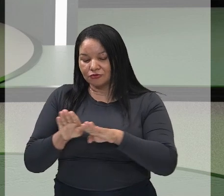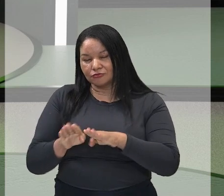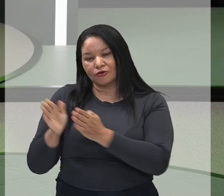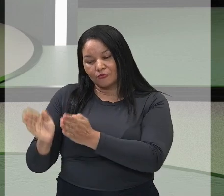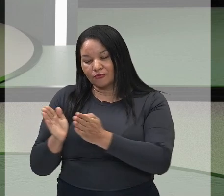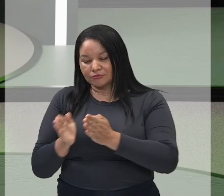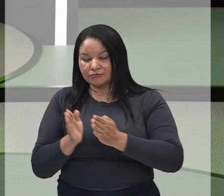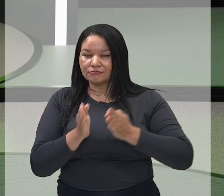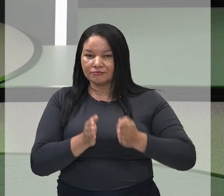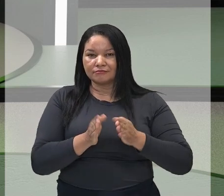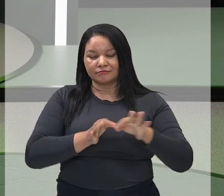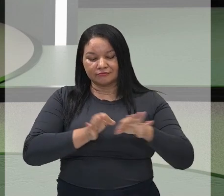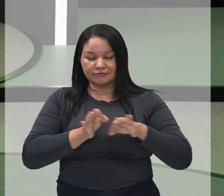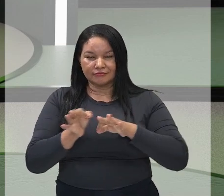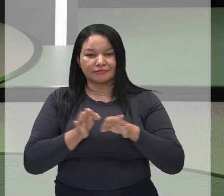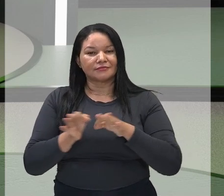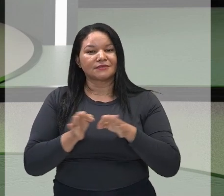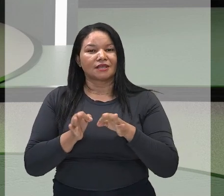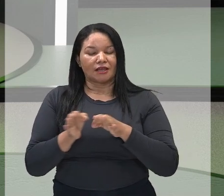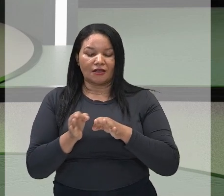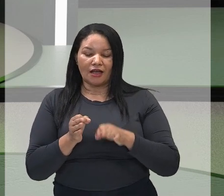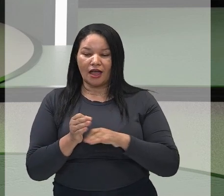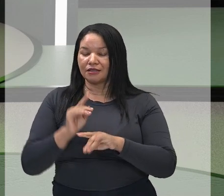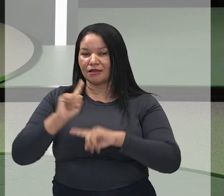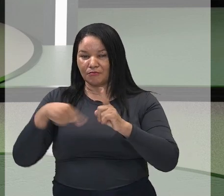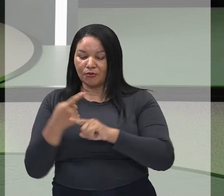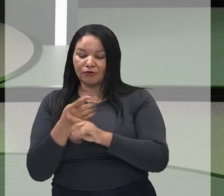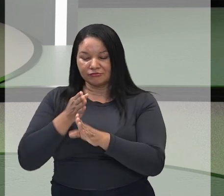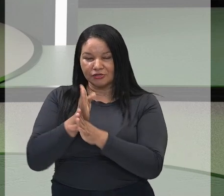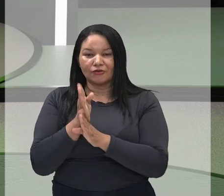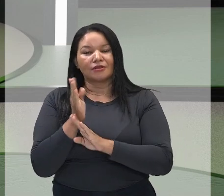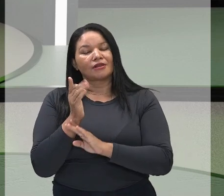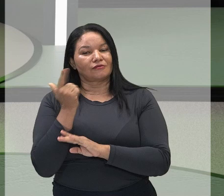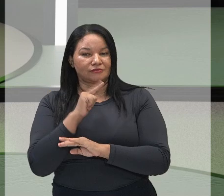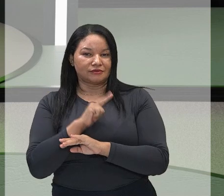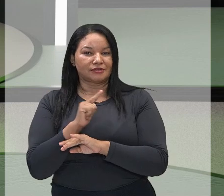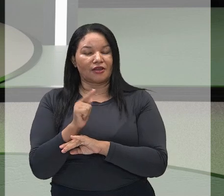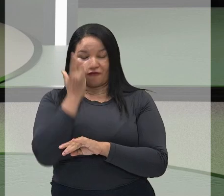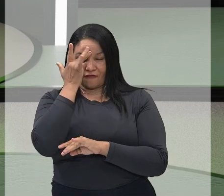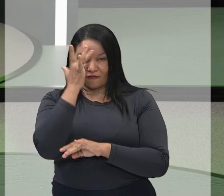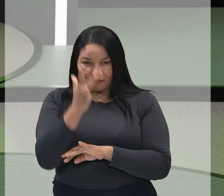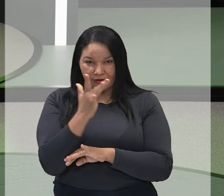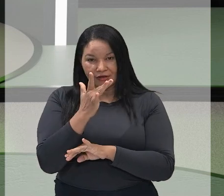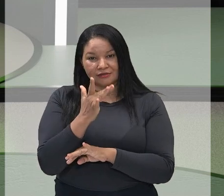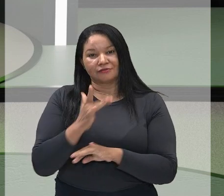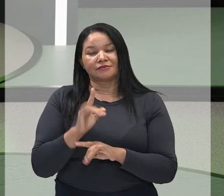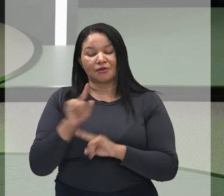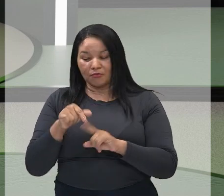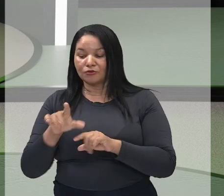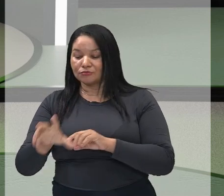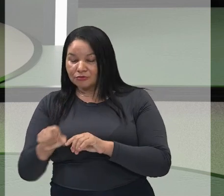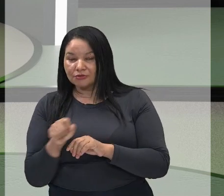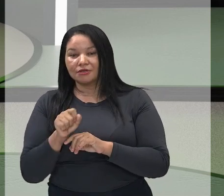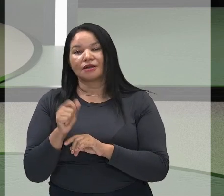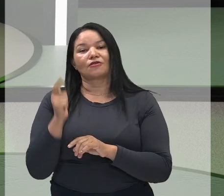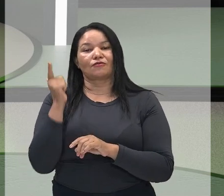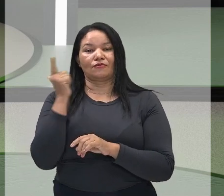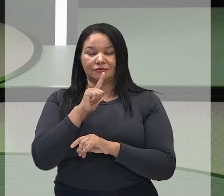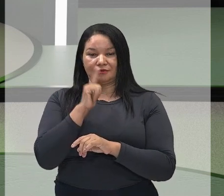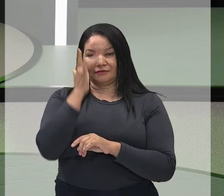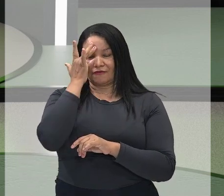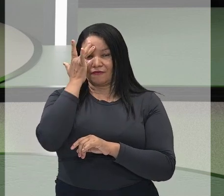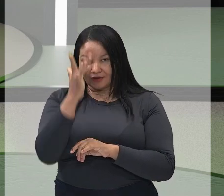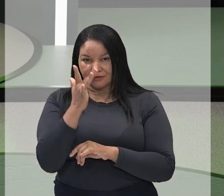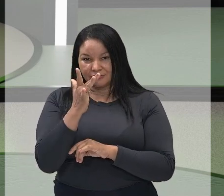costuma separar direitinho para ficar mais fácil de entender essa separação e mesmo de pegar uma determinada peça quando a gente vai